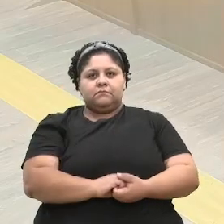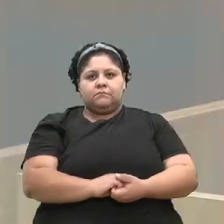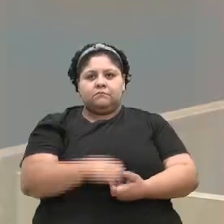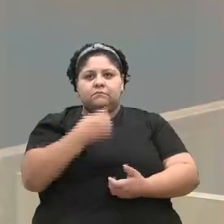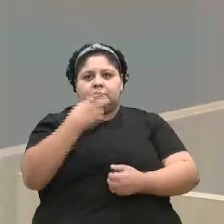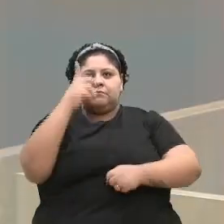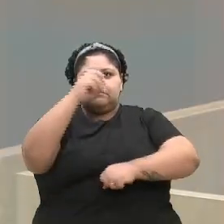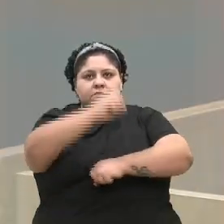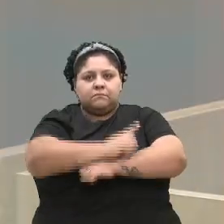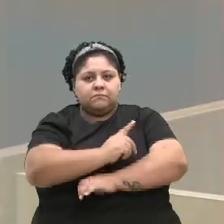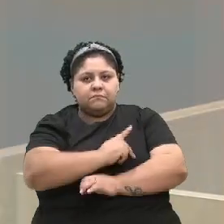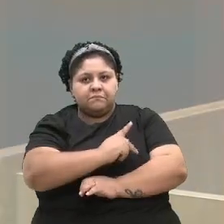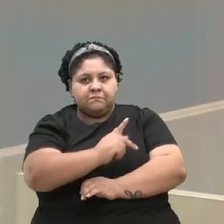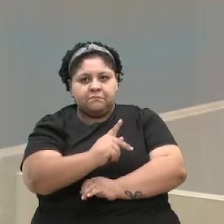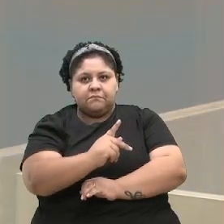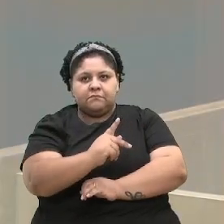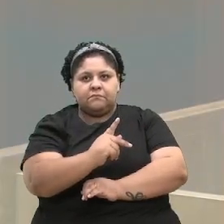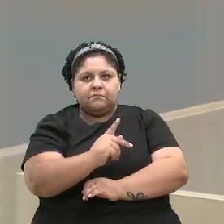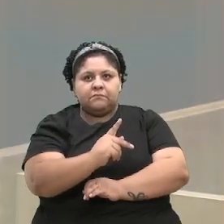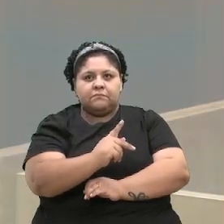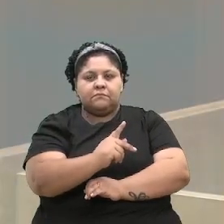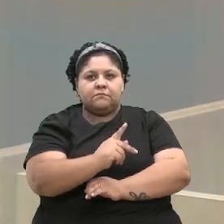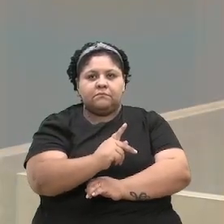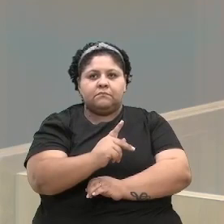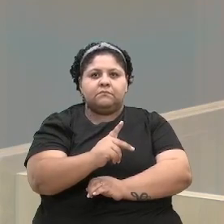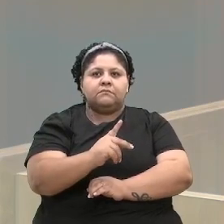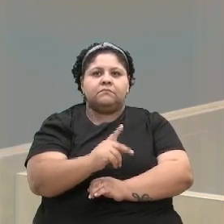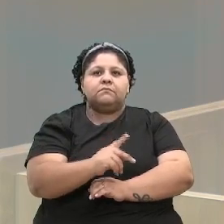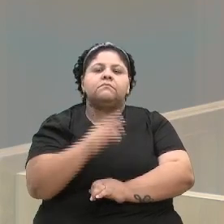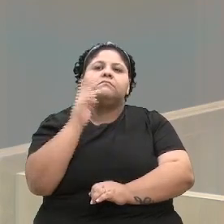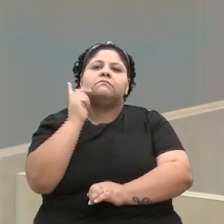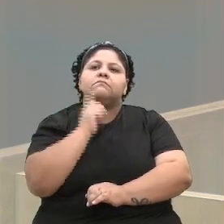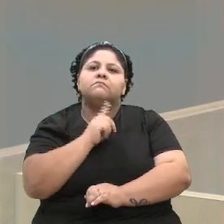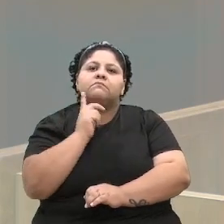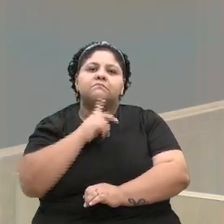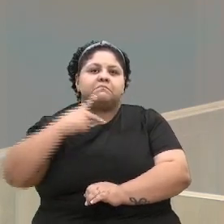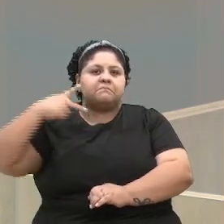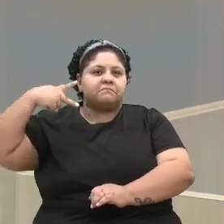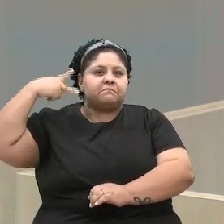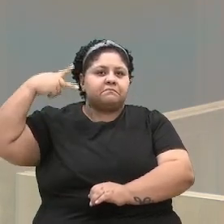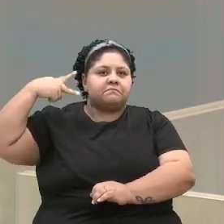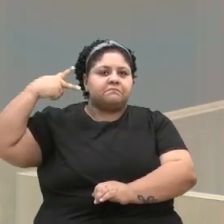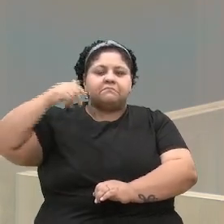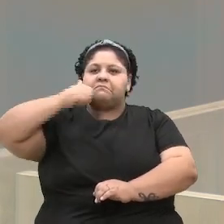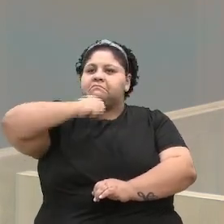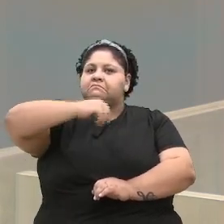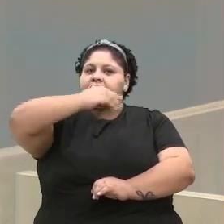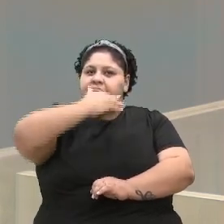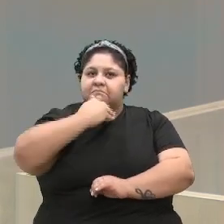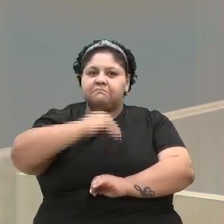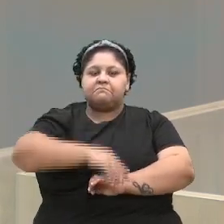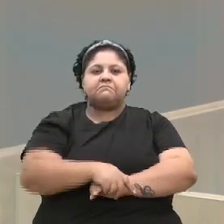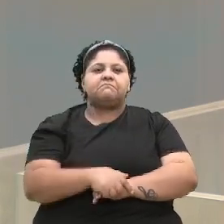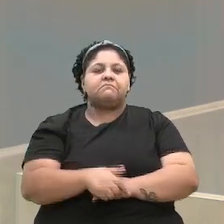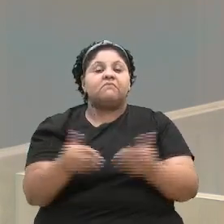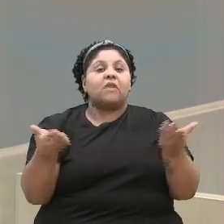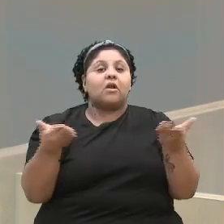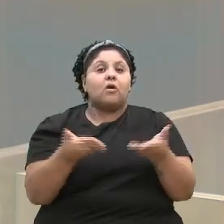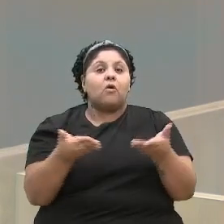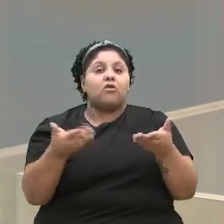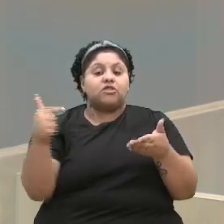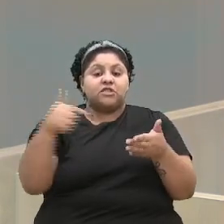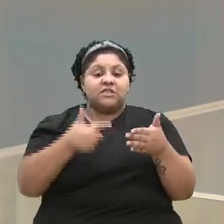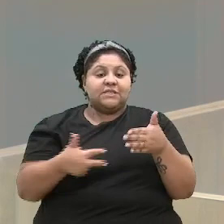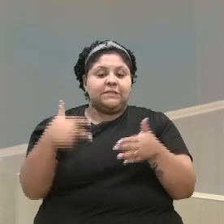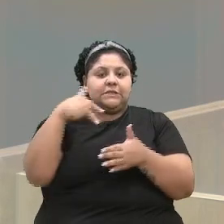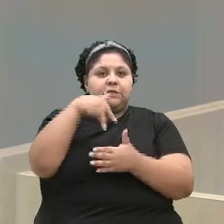Bom dia, senhor presidente, Renato Oliveira, senhores vereadores e senhoras vereadoras. Hoje eu venho até esta